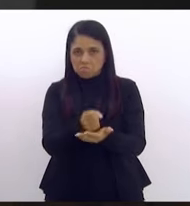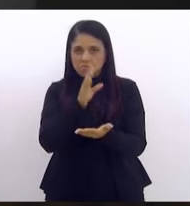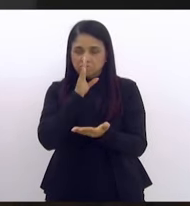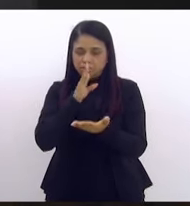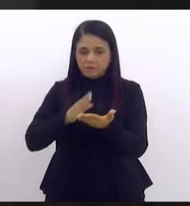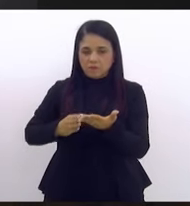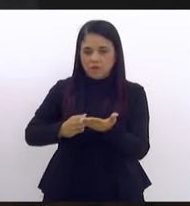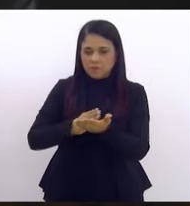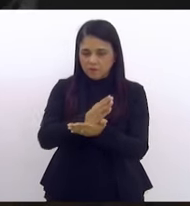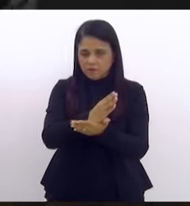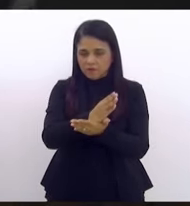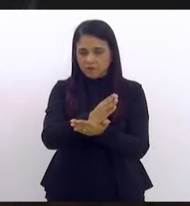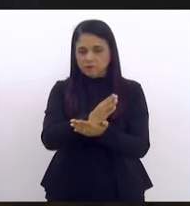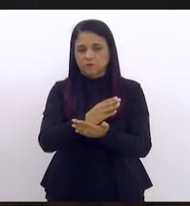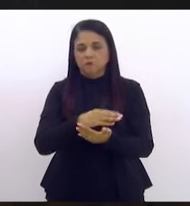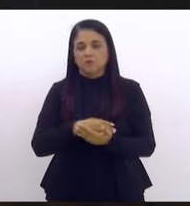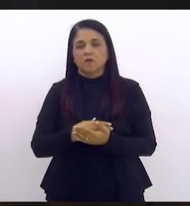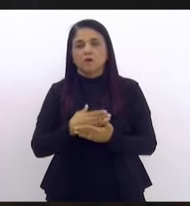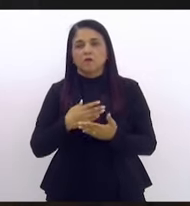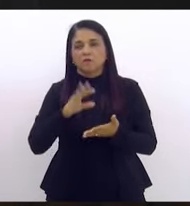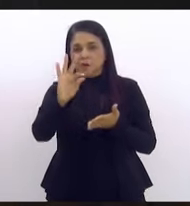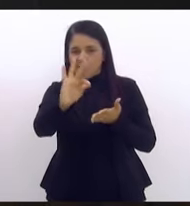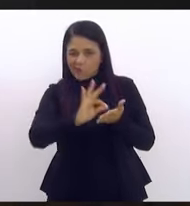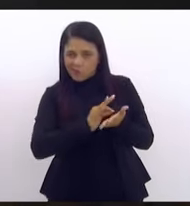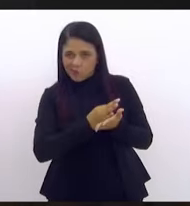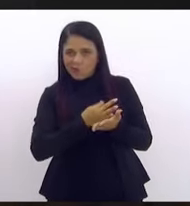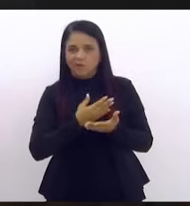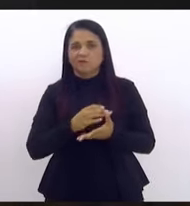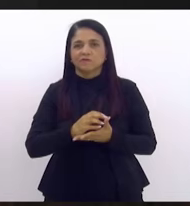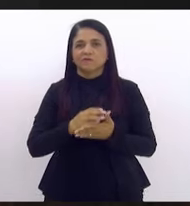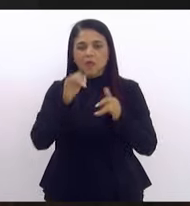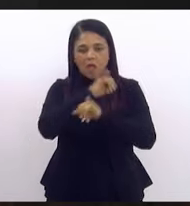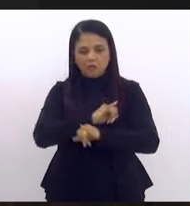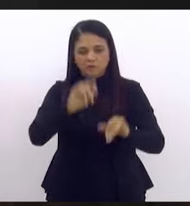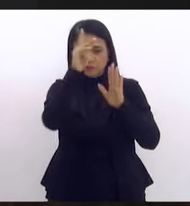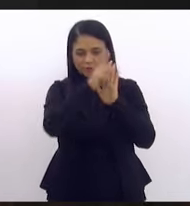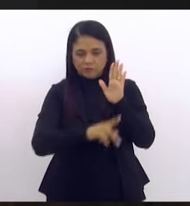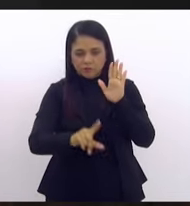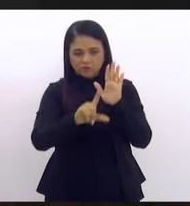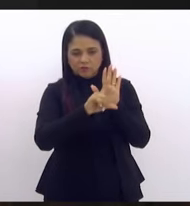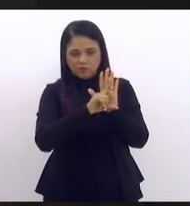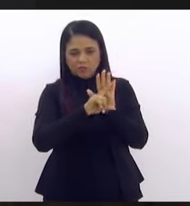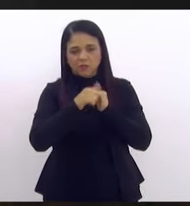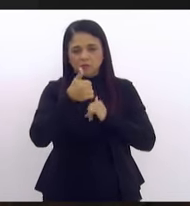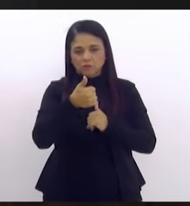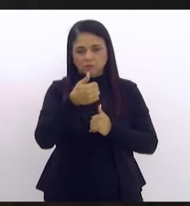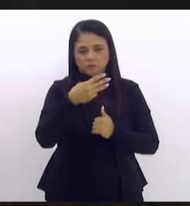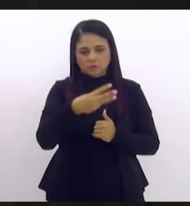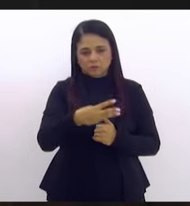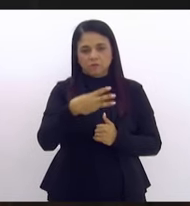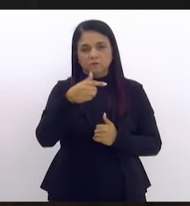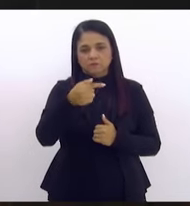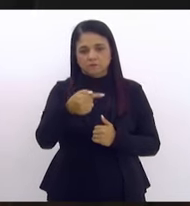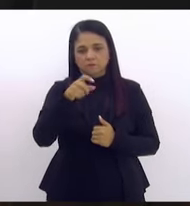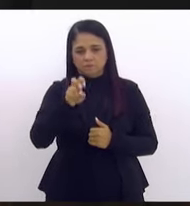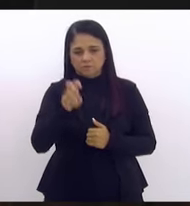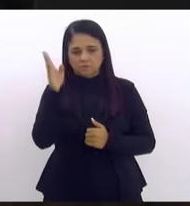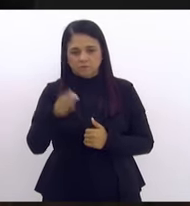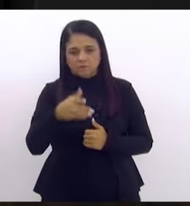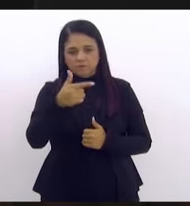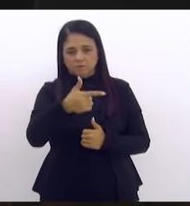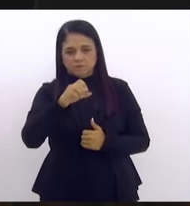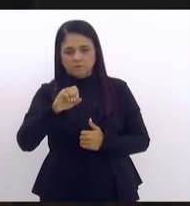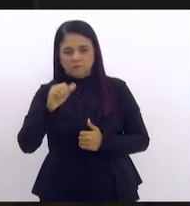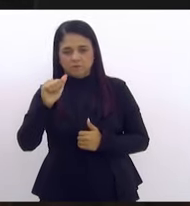como estão. Aprovado, vai autógrafo. Anuncio, projeto de lei número 1375-A